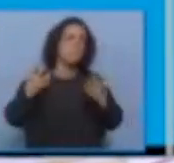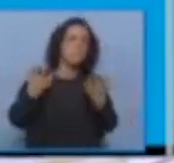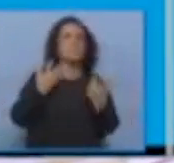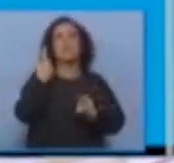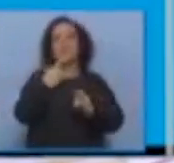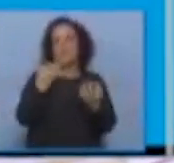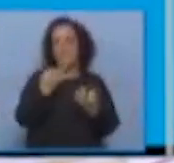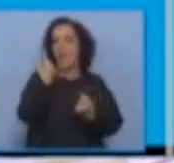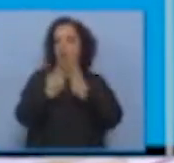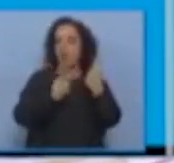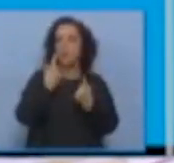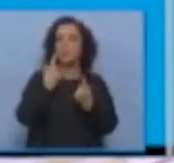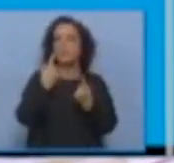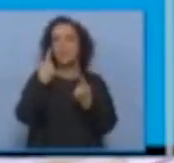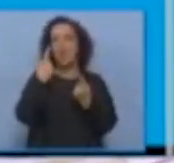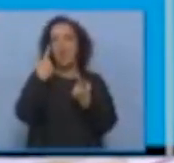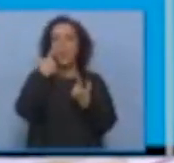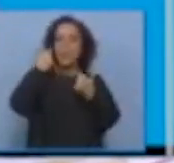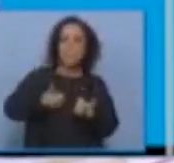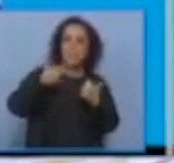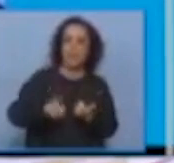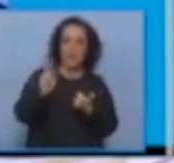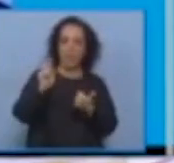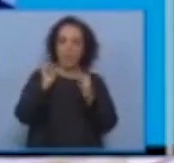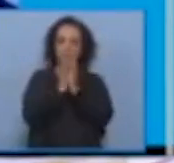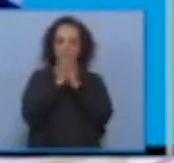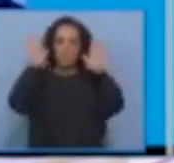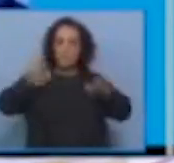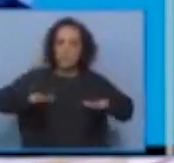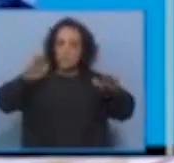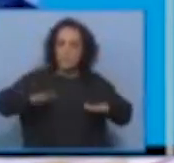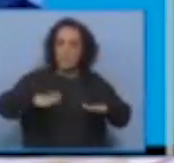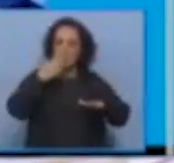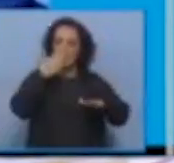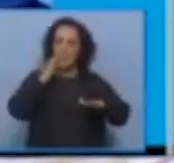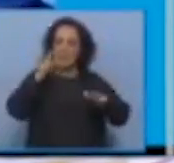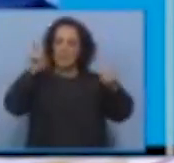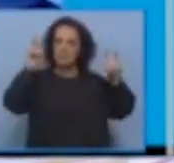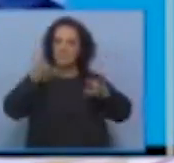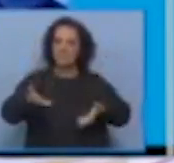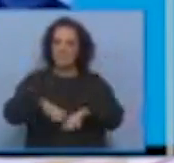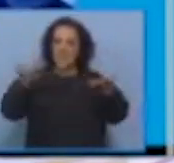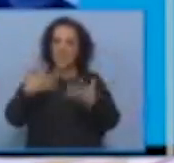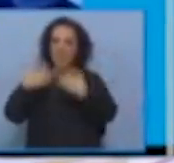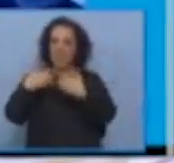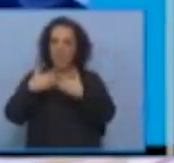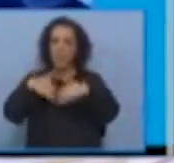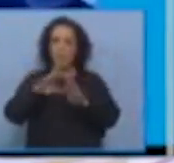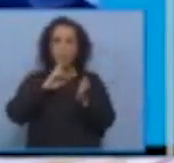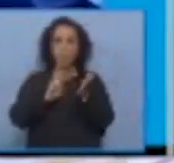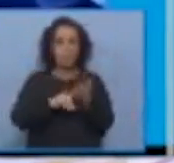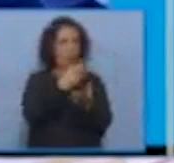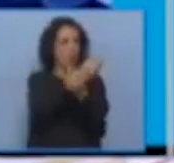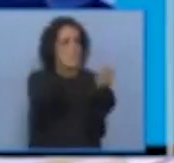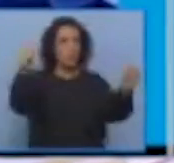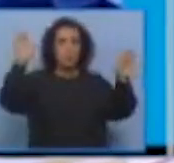algum desconhecimento da religião muçulmana possa ver ali assim um apelo à Guerra Santa, a verdade é que nós temos muitos muçulmanos